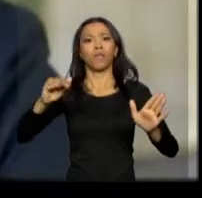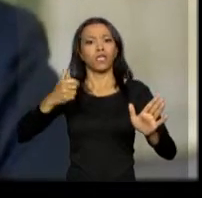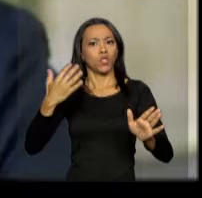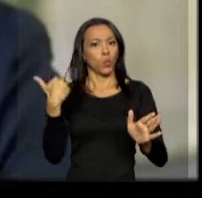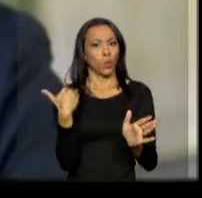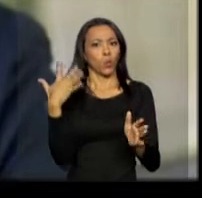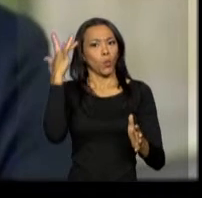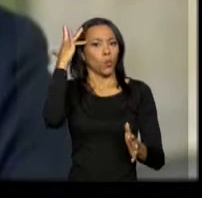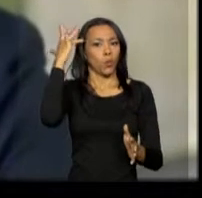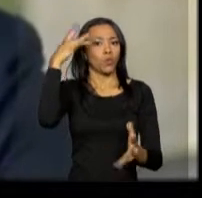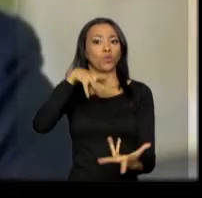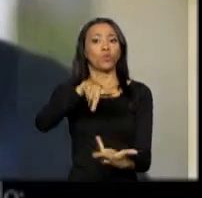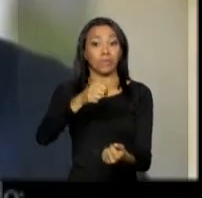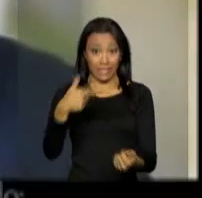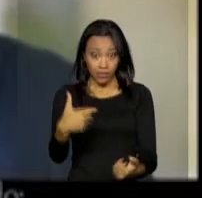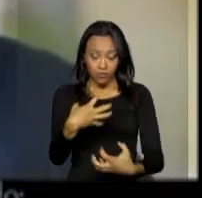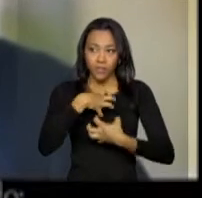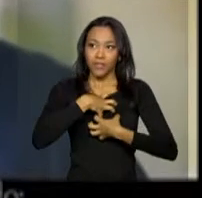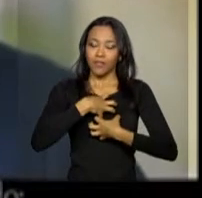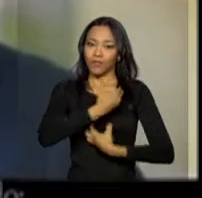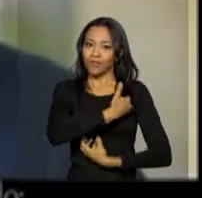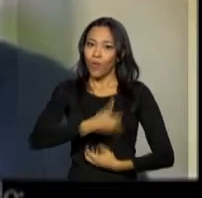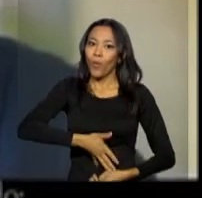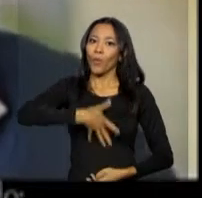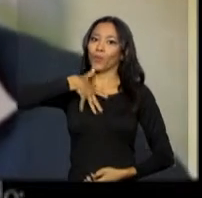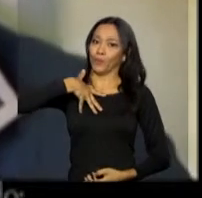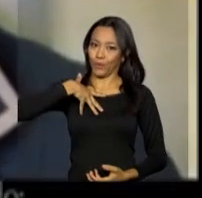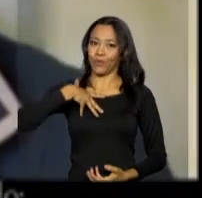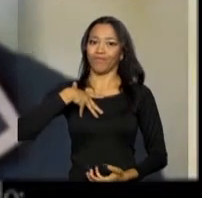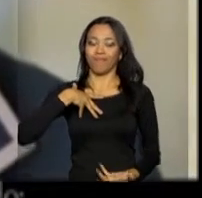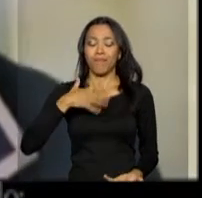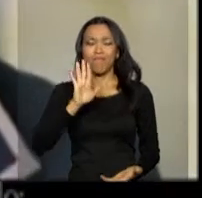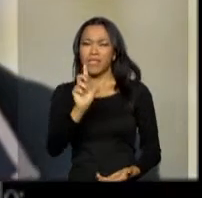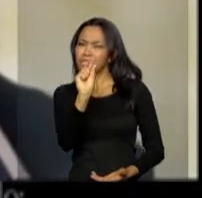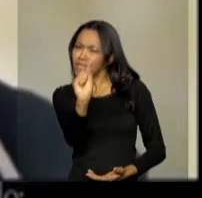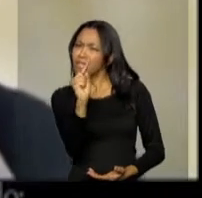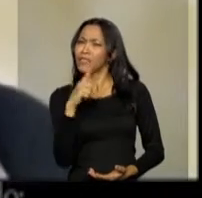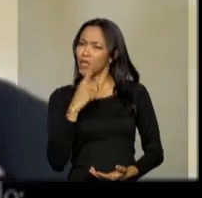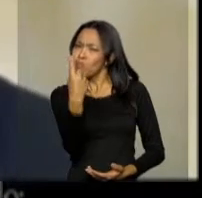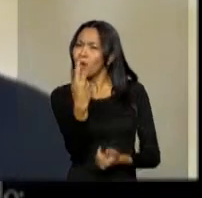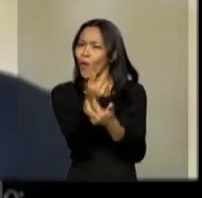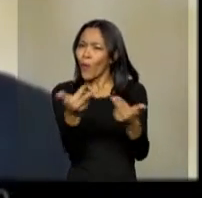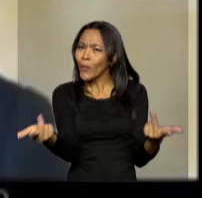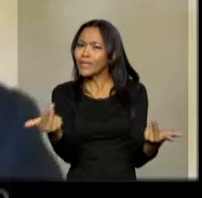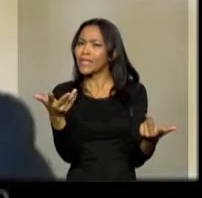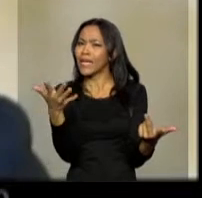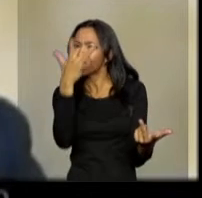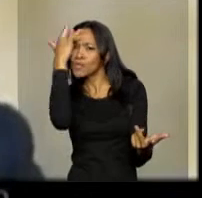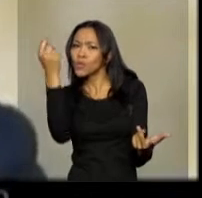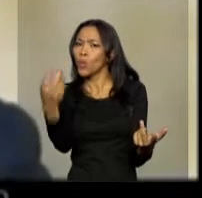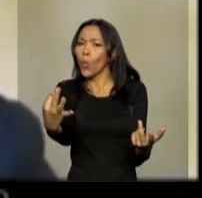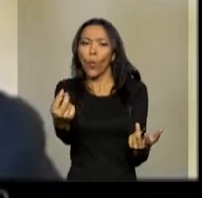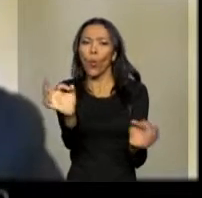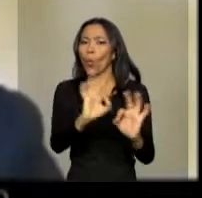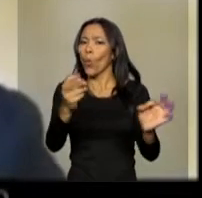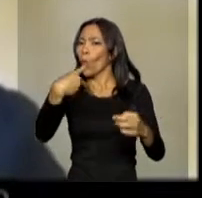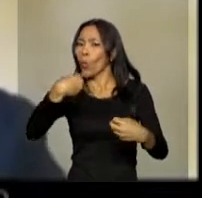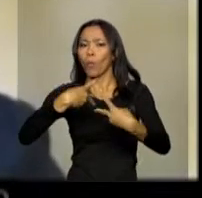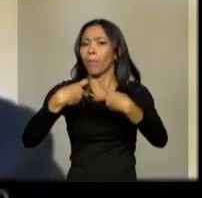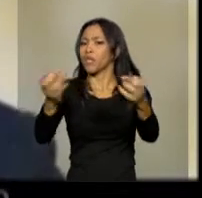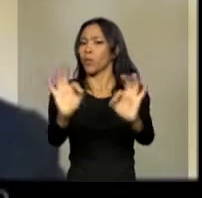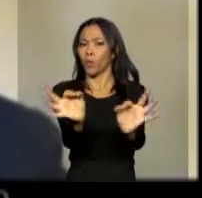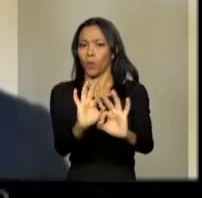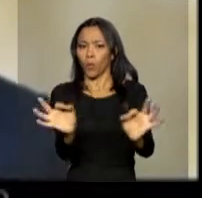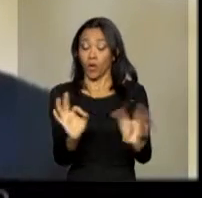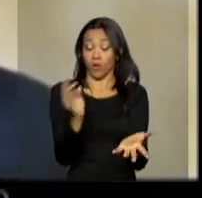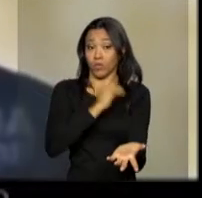nos orgulha e nos estimula. Mas há um ponto que tem passado desapercebido: o fato do emprego e